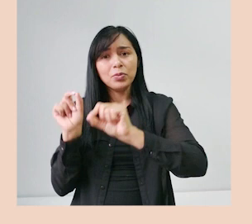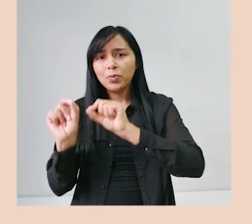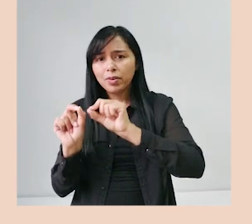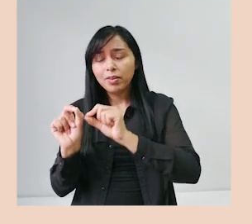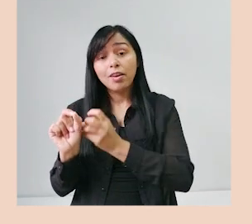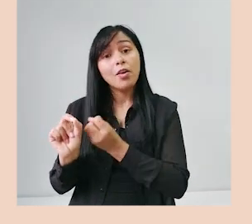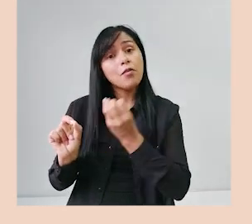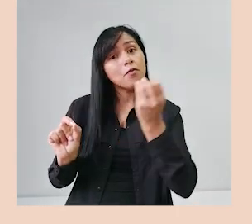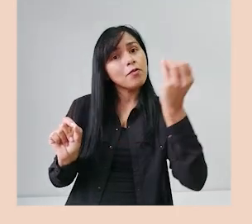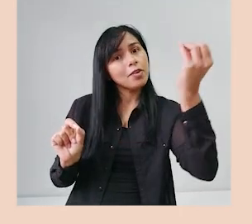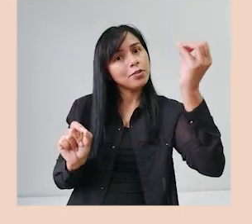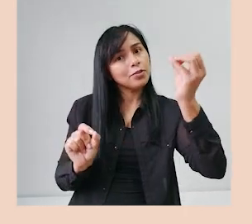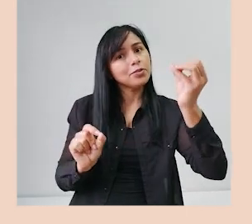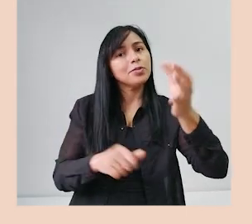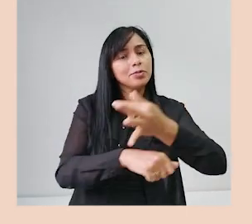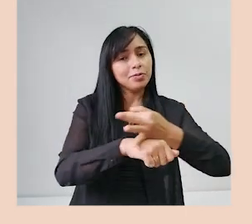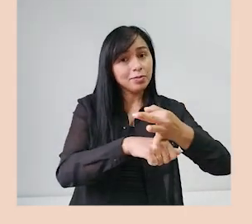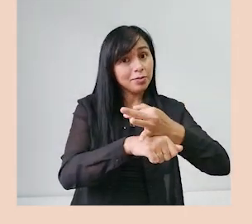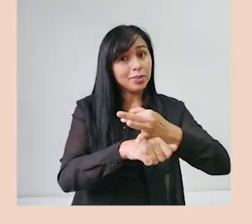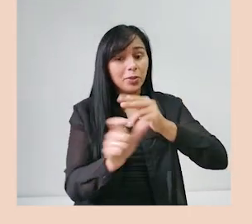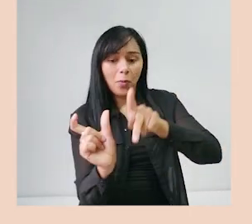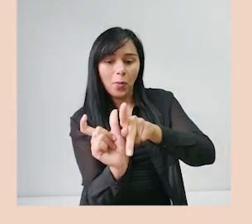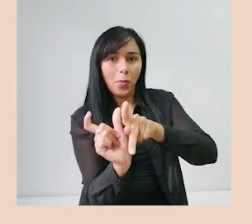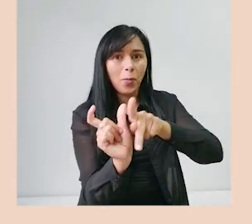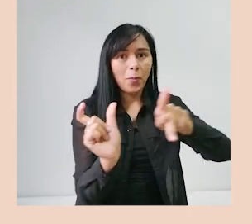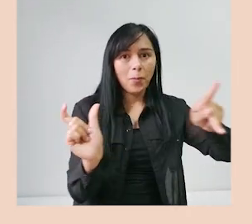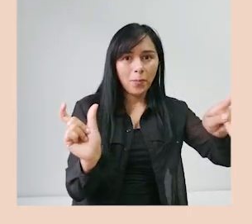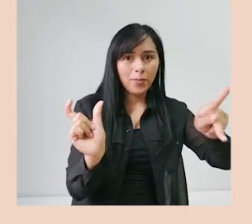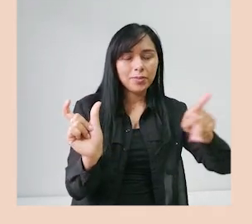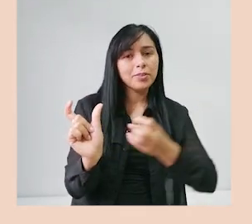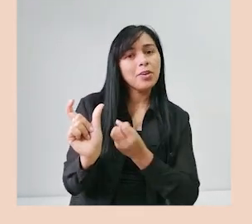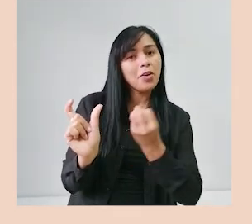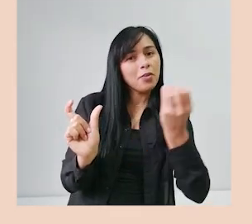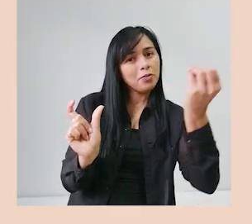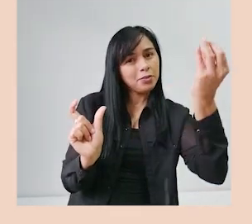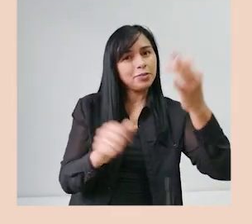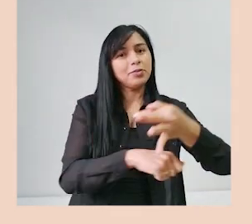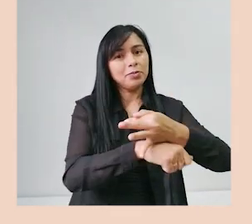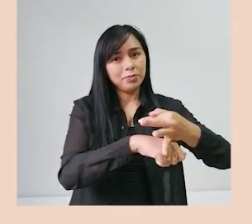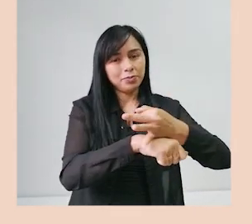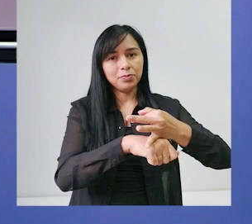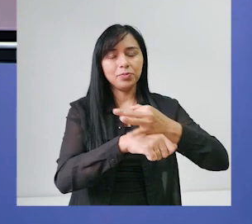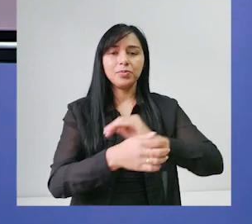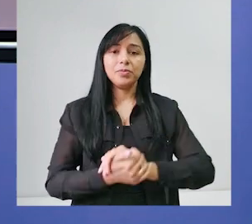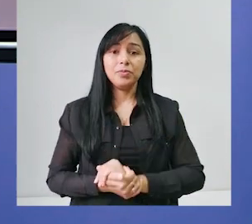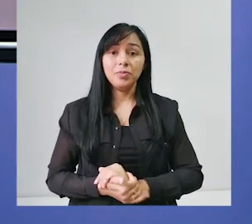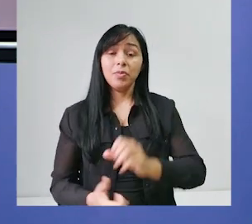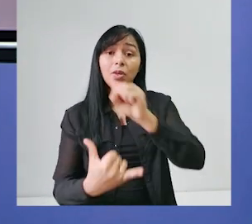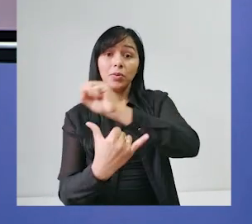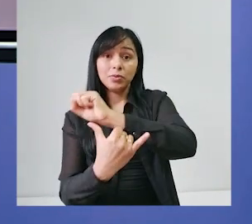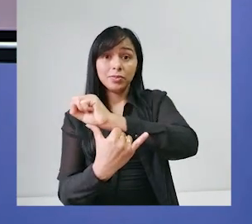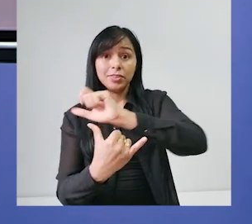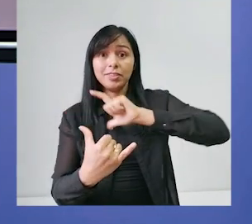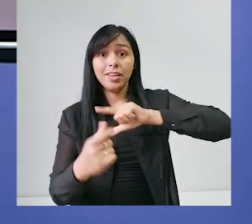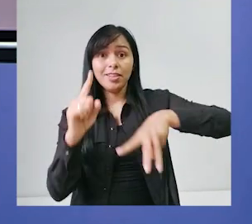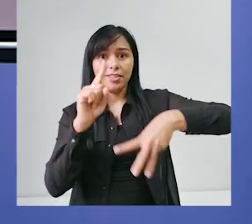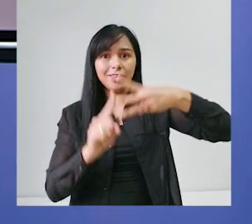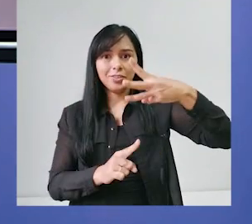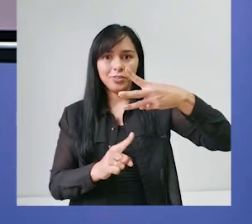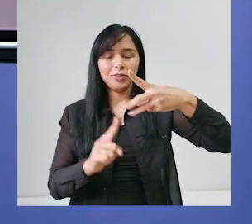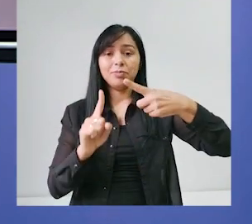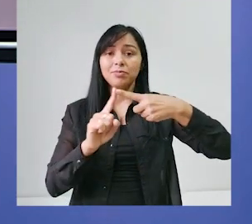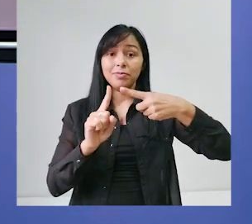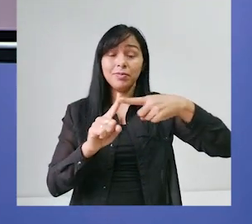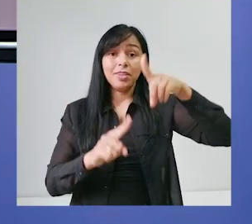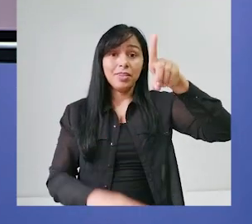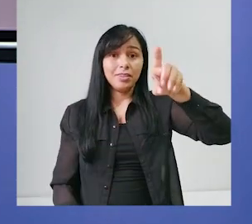fez ele Viajou nas férias logo temos aí o predicado Viajou nas férias o sujeitos possuem três